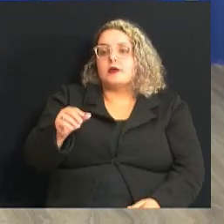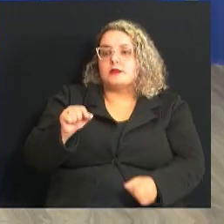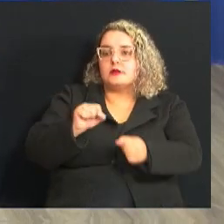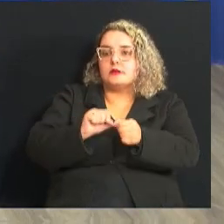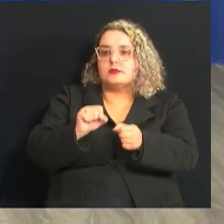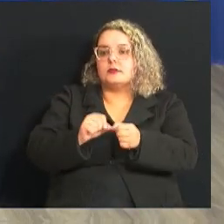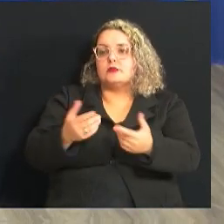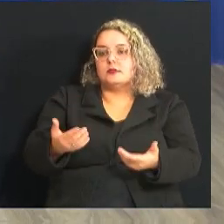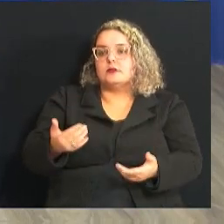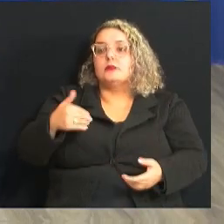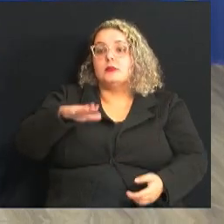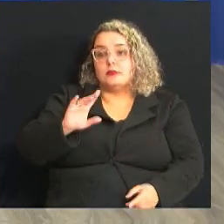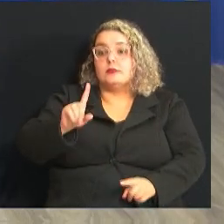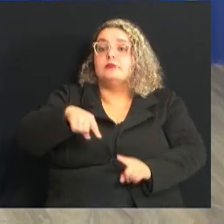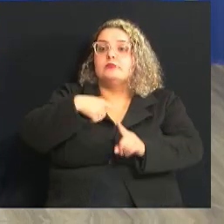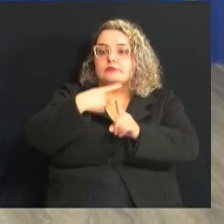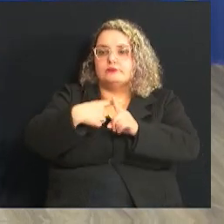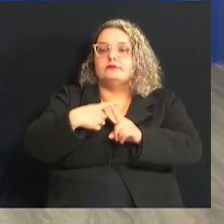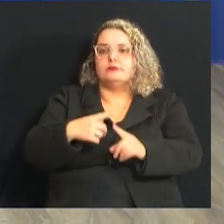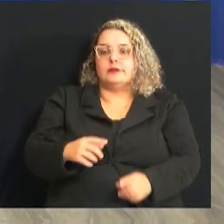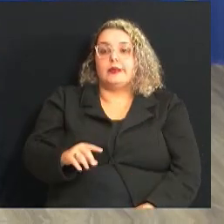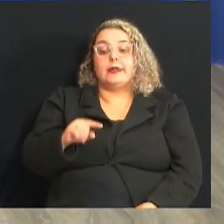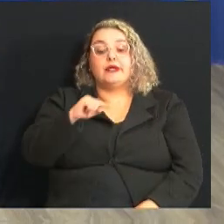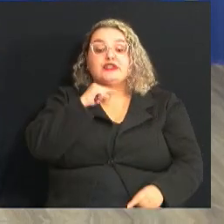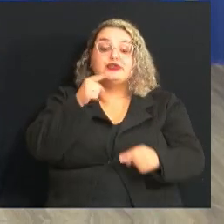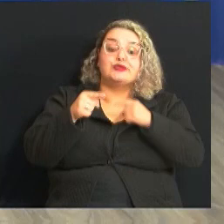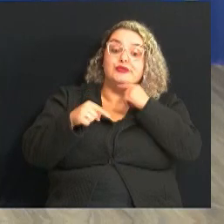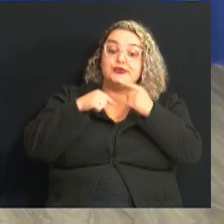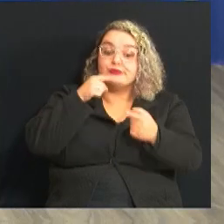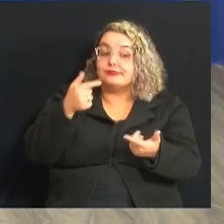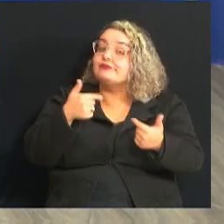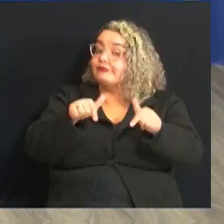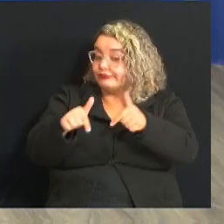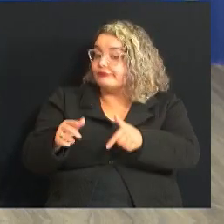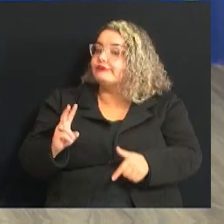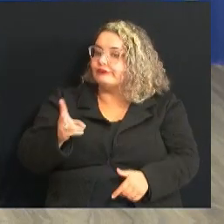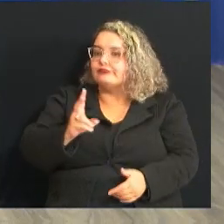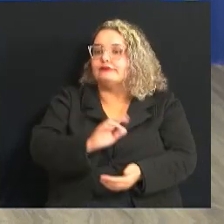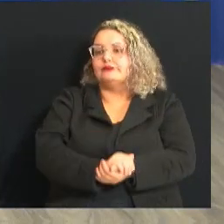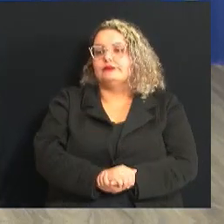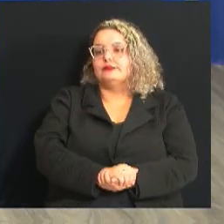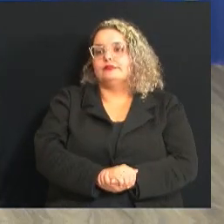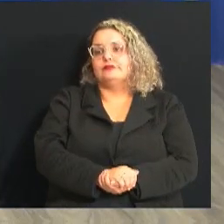ponto para a ciência também, para quem duvida, está aí trabalhando sem parar.